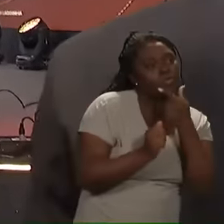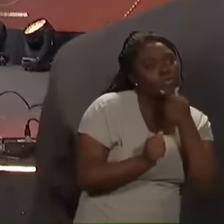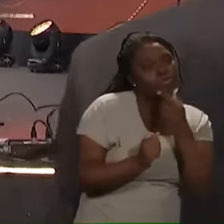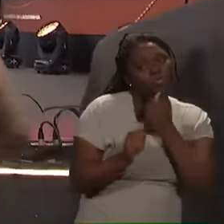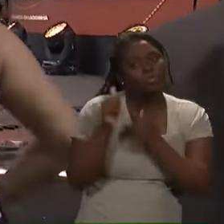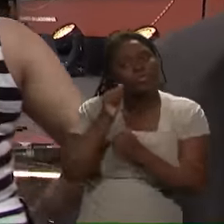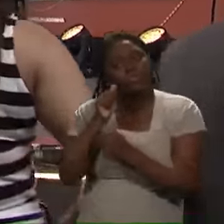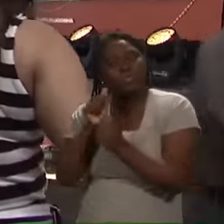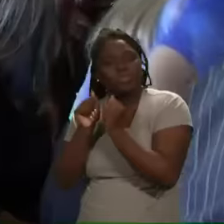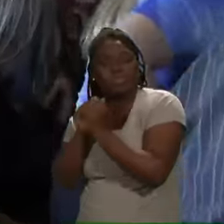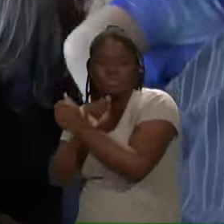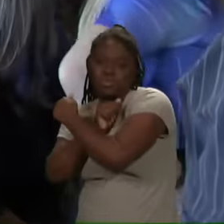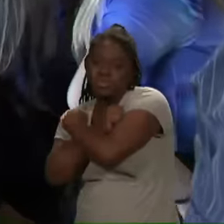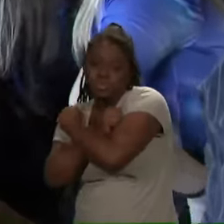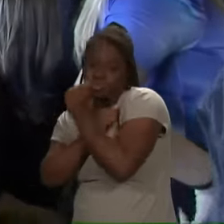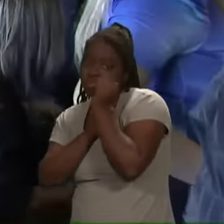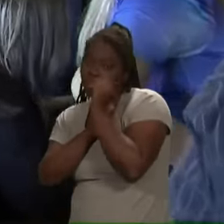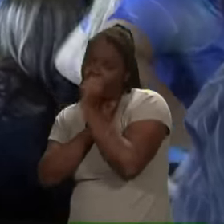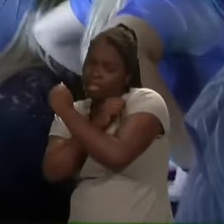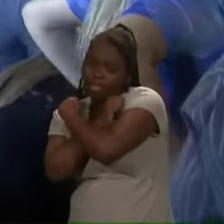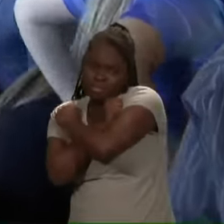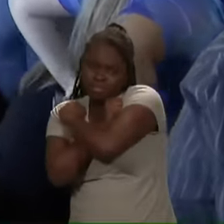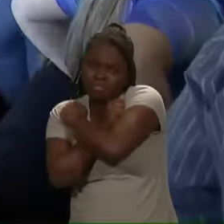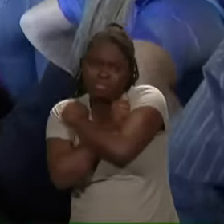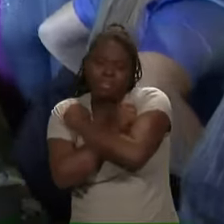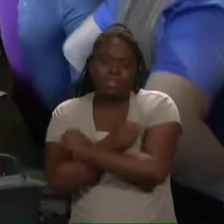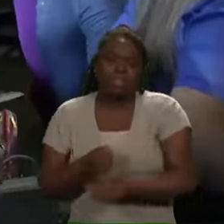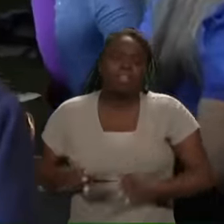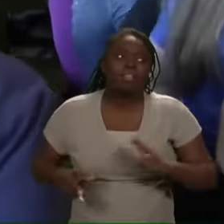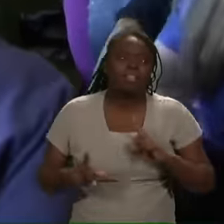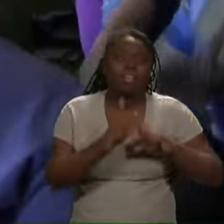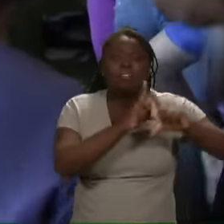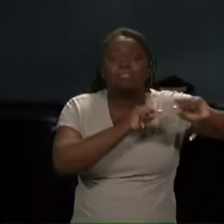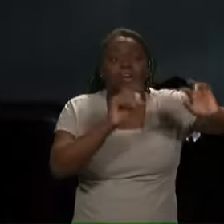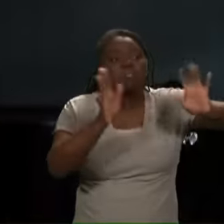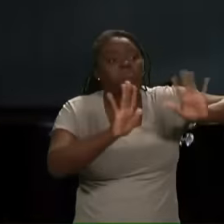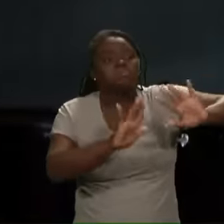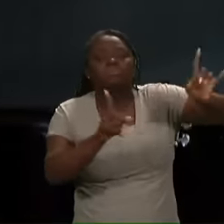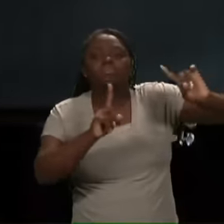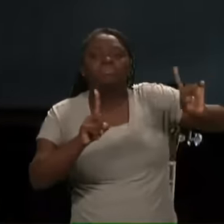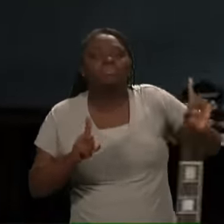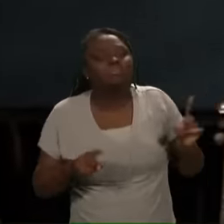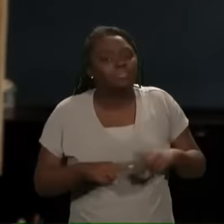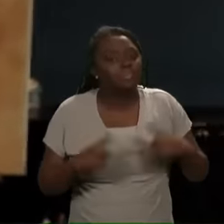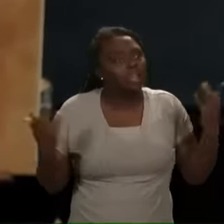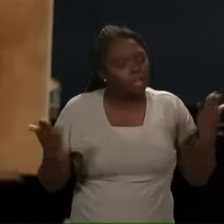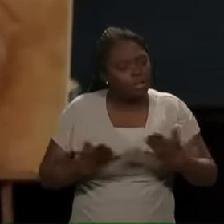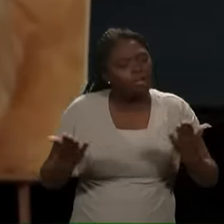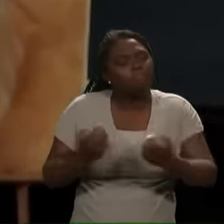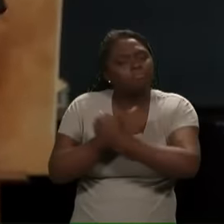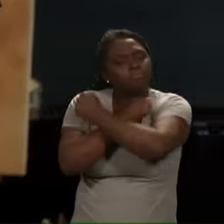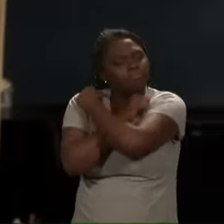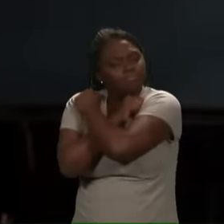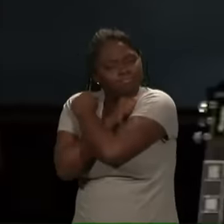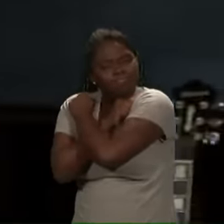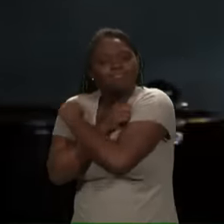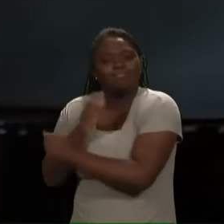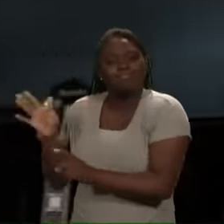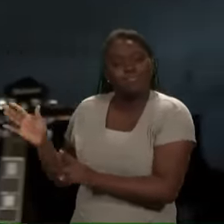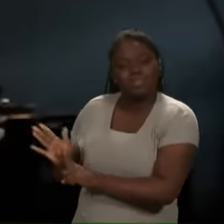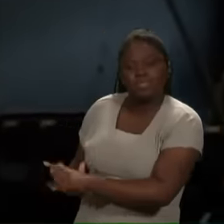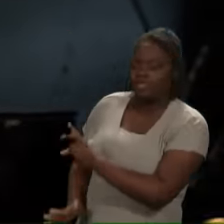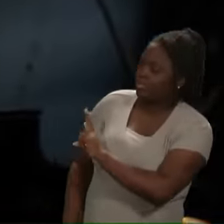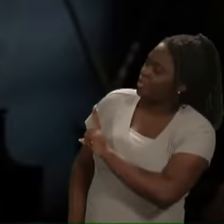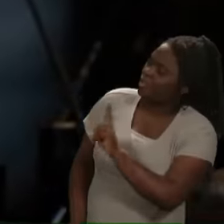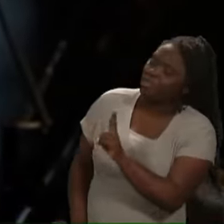mulher, dá um abraço. Eu sei que você não vai despedir dele lá fora, mas procure dar um abraço agora. Pergunte o nome dele,